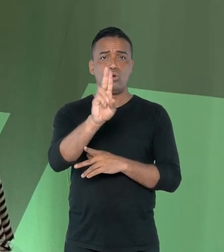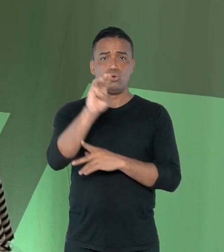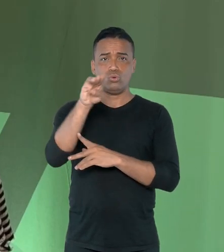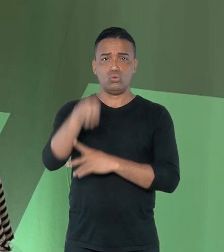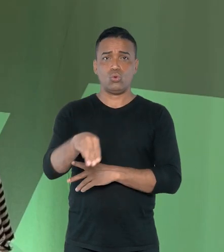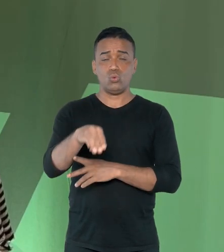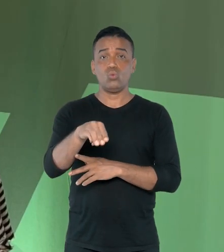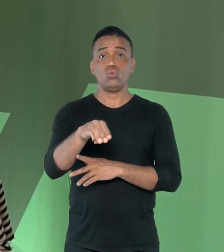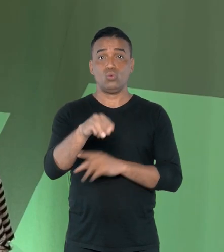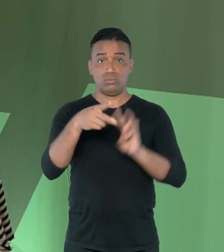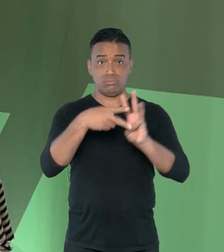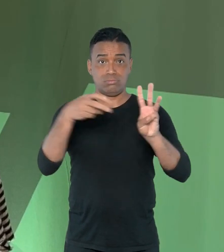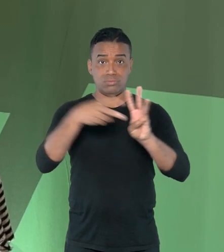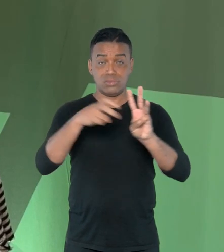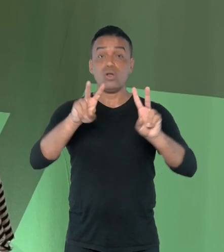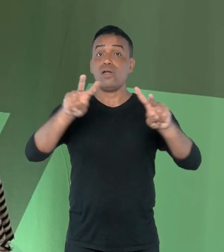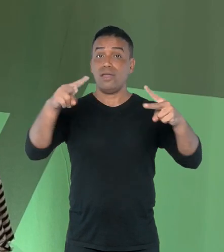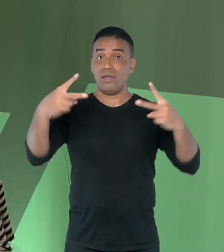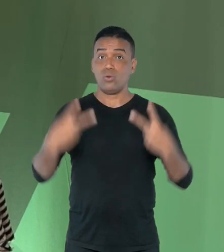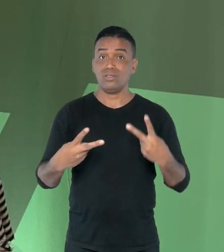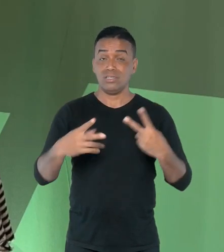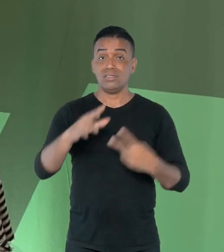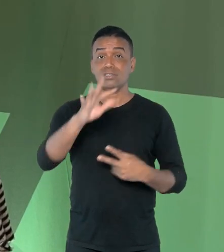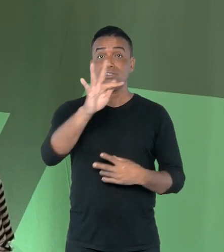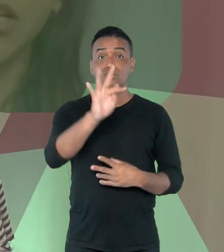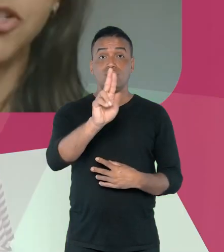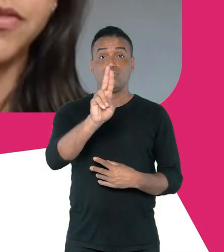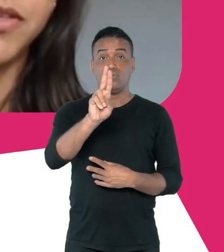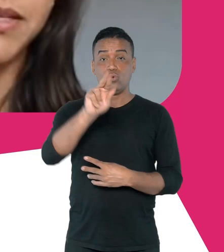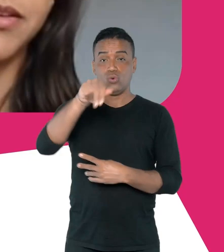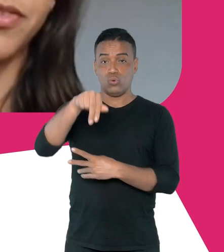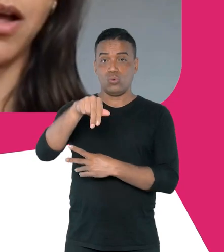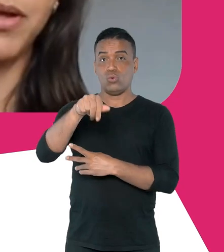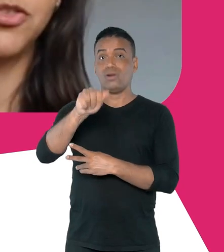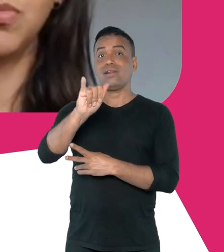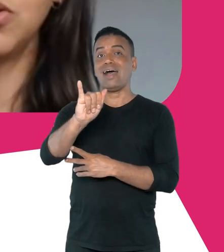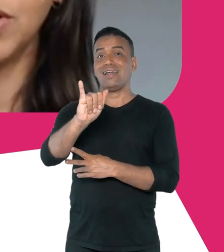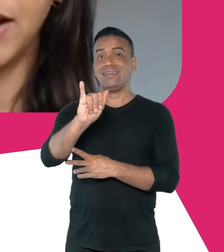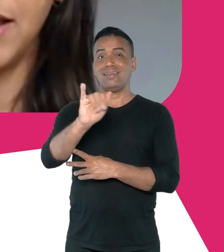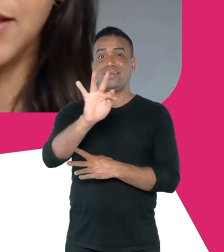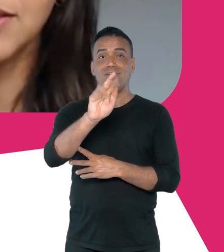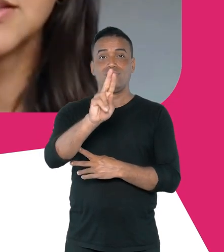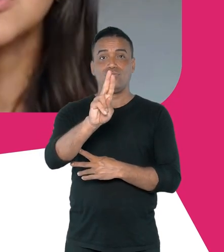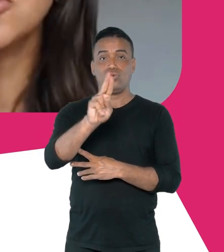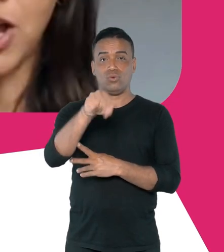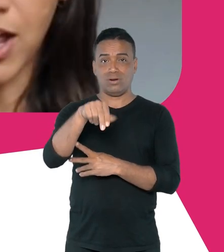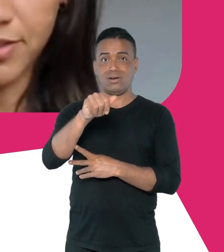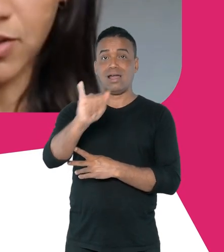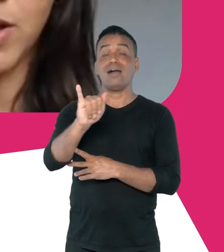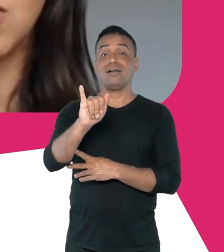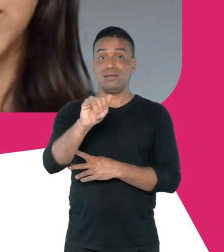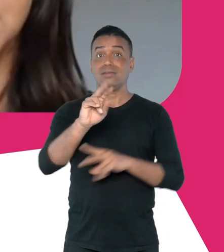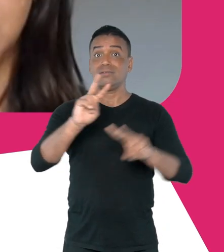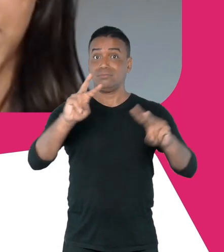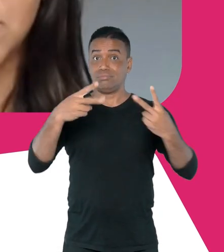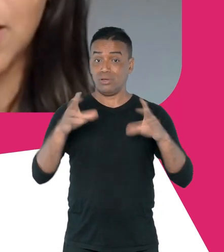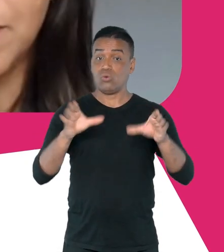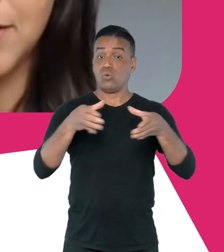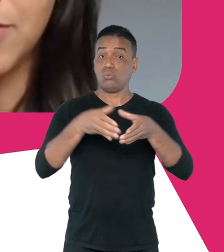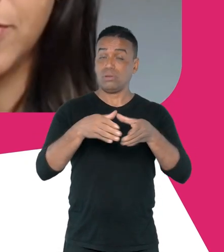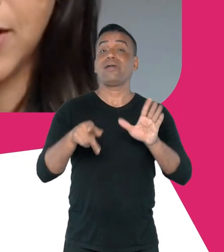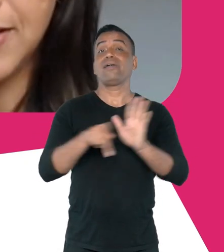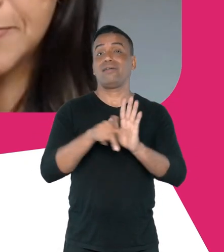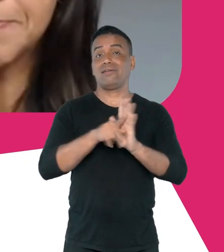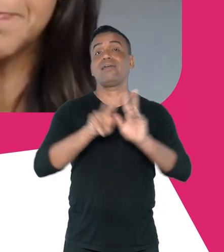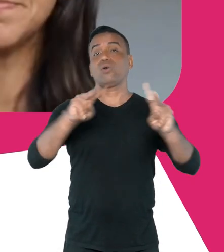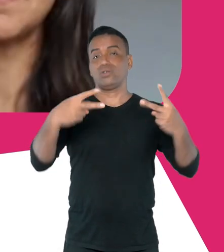eles são reconhecidos pela FUNAI, né, e o nosso coletivo, especificamente Borum-Crém, já tem o reconhecimento